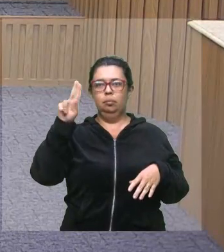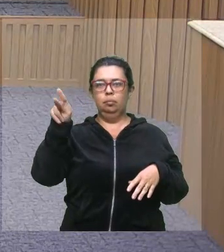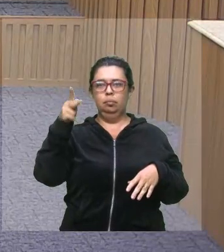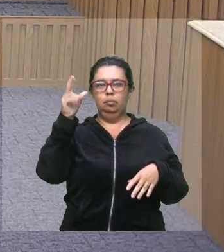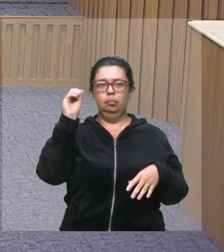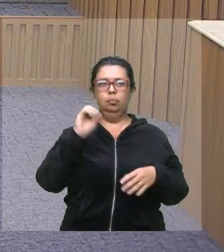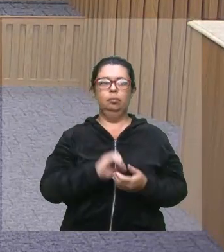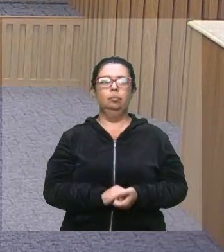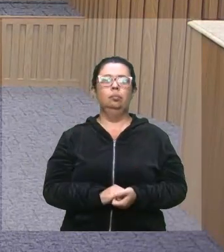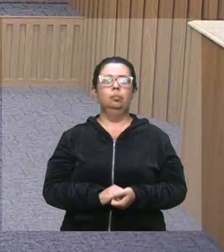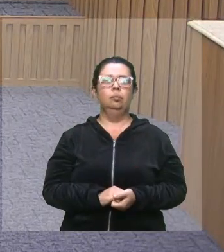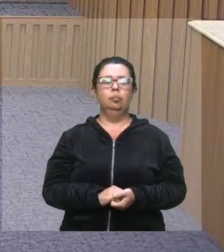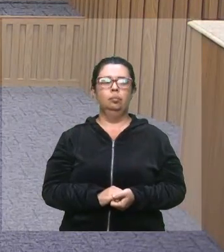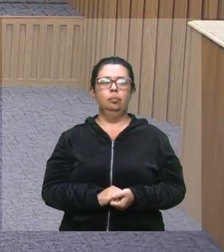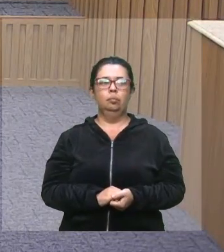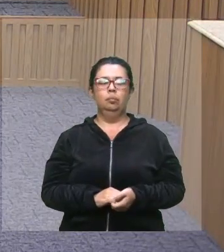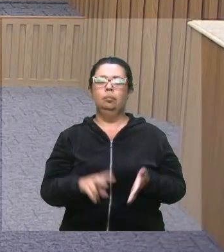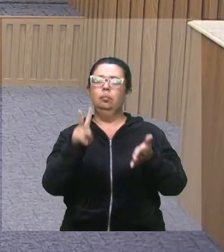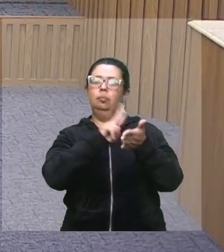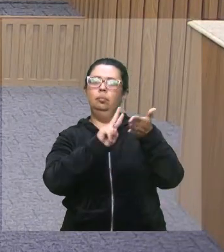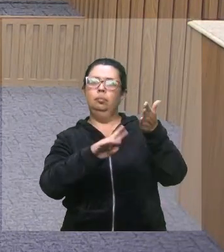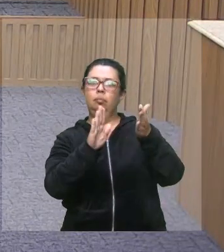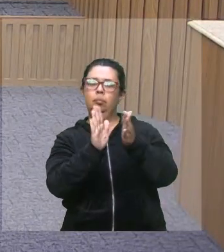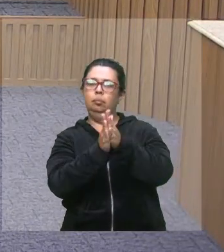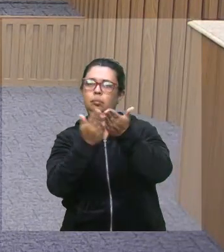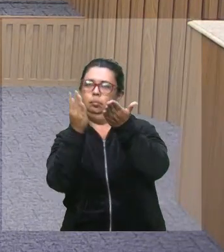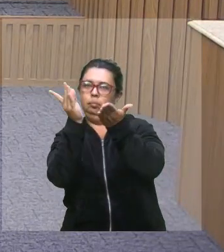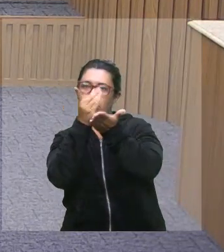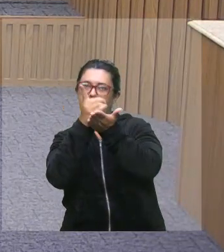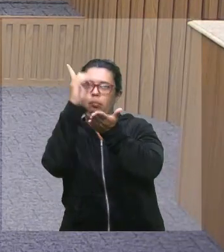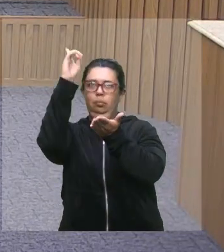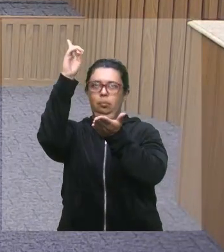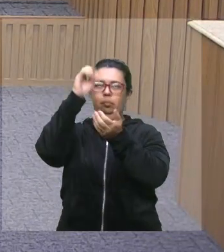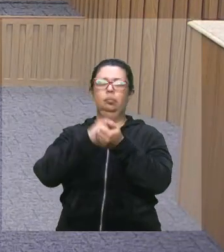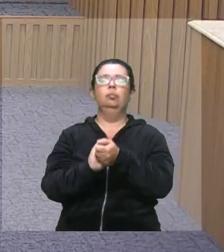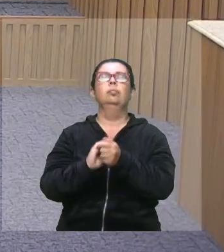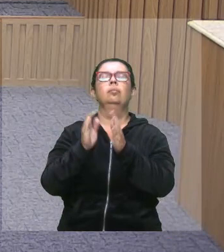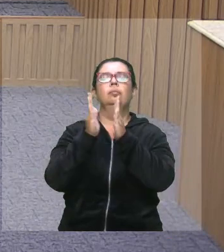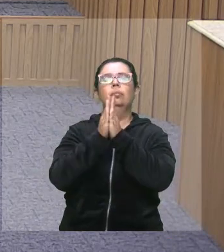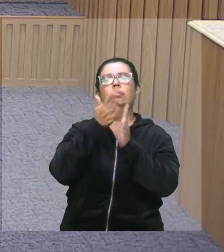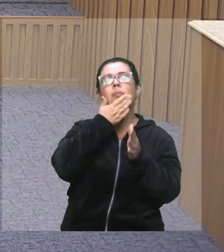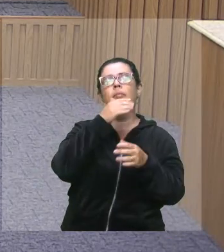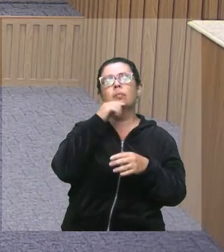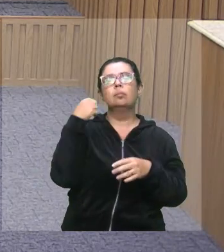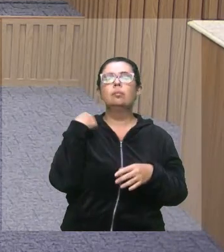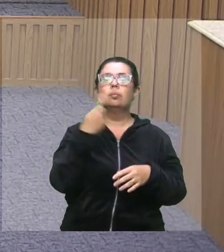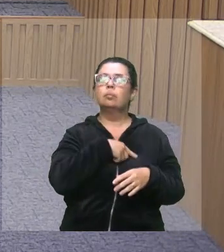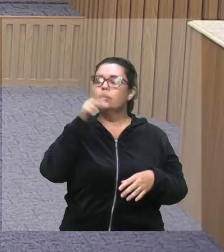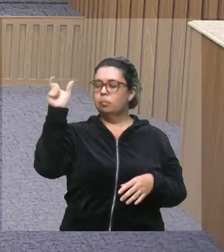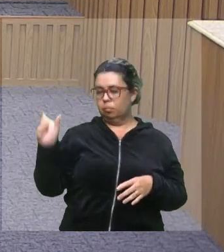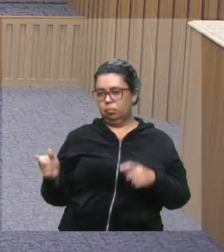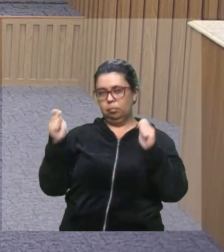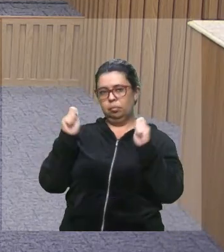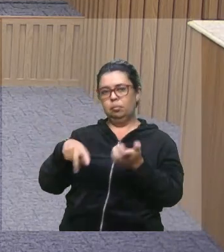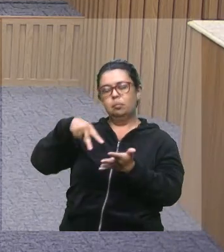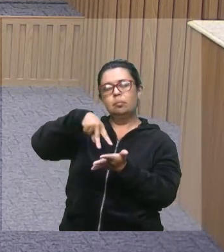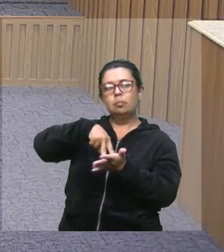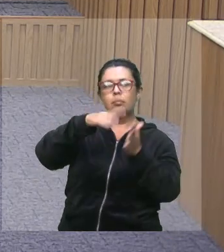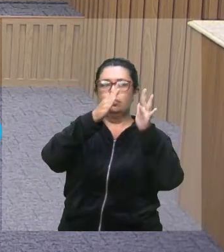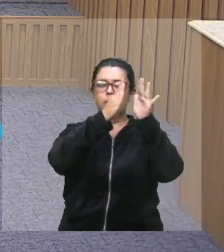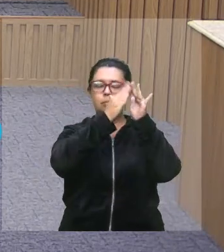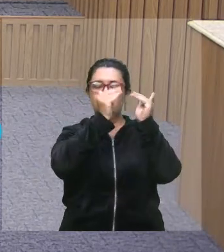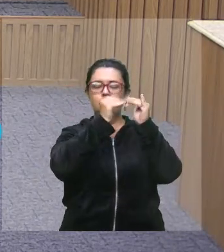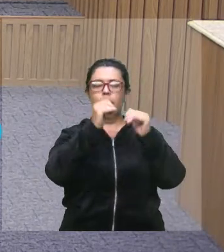Verbal, para que proceda a leitura do trecho bíblico e a oração do Pai Nosso. Aqueles que puderem ficar em pé, por